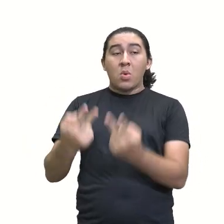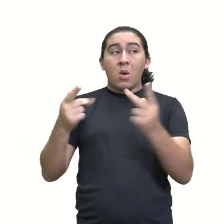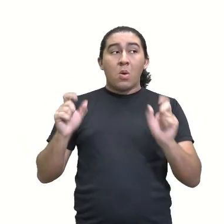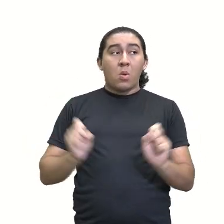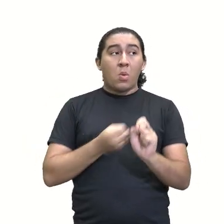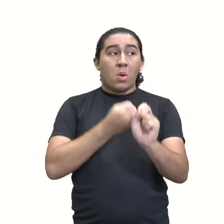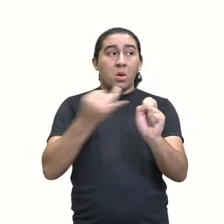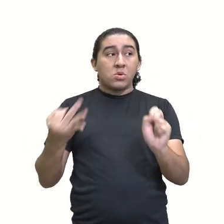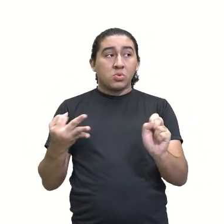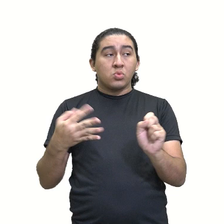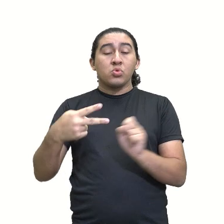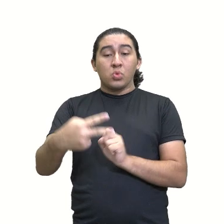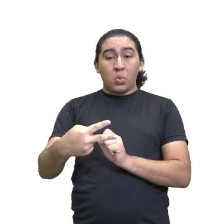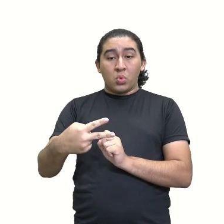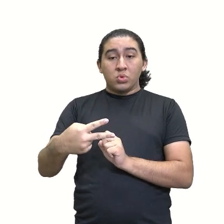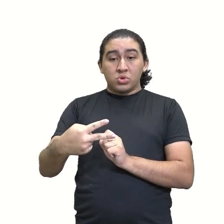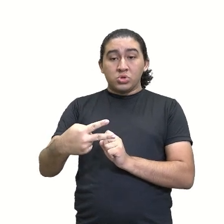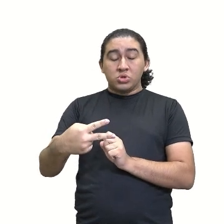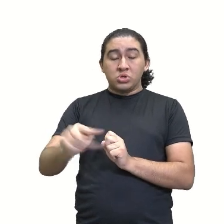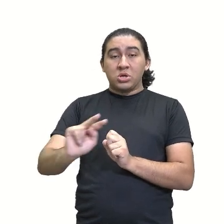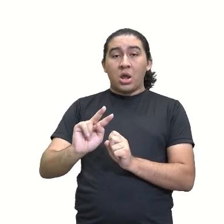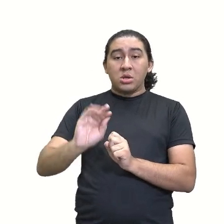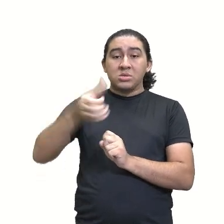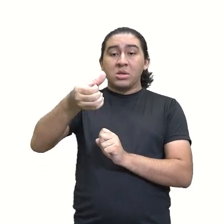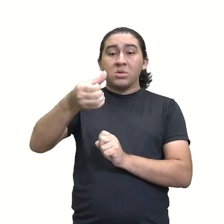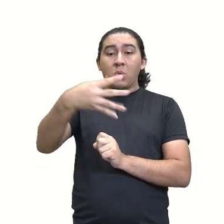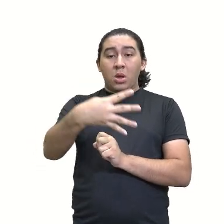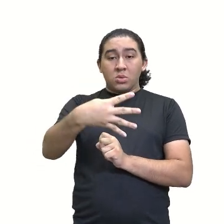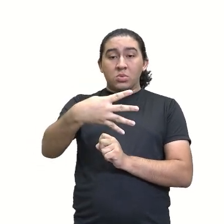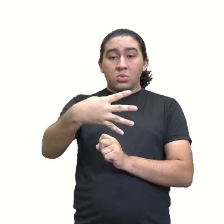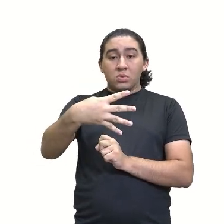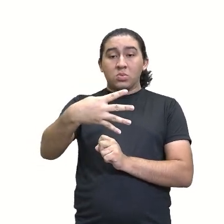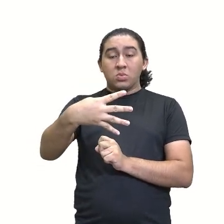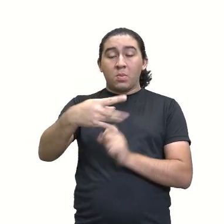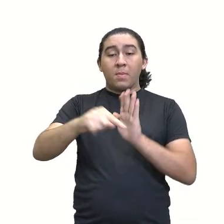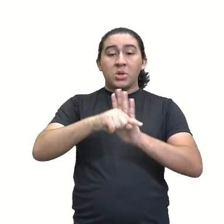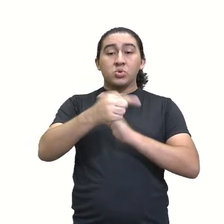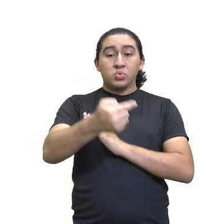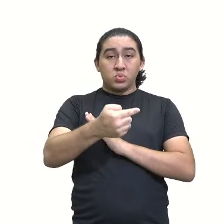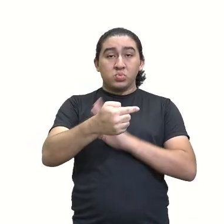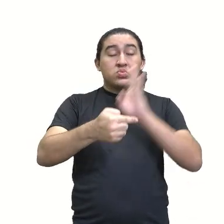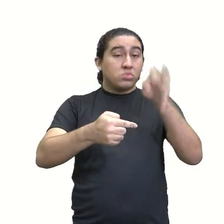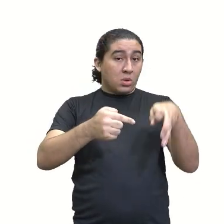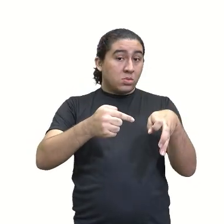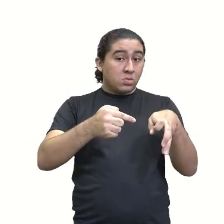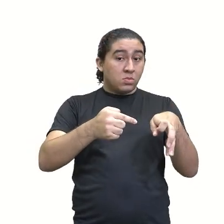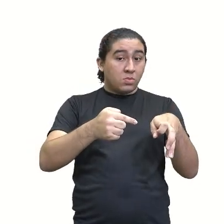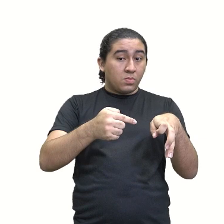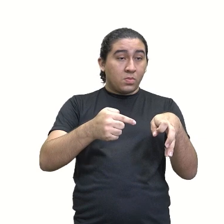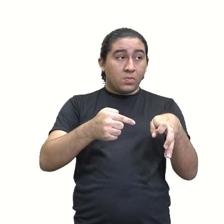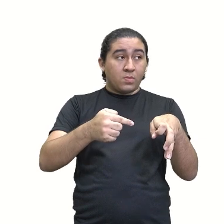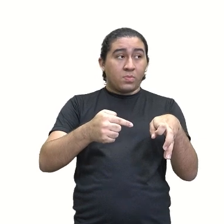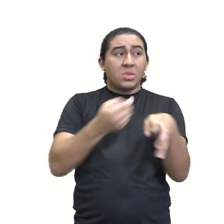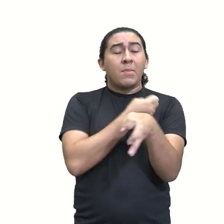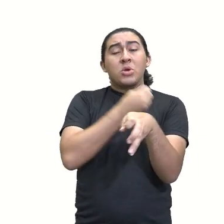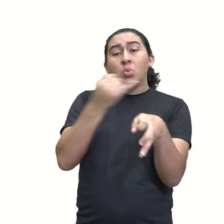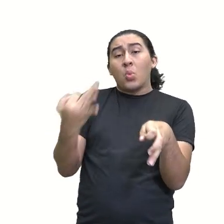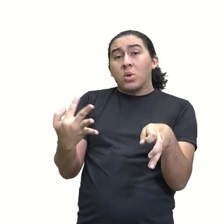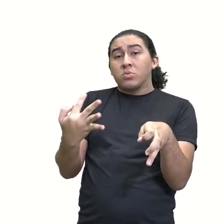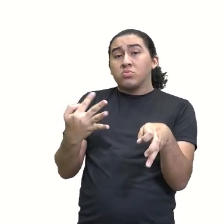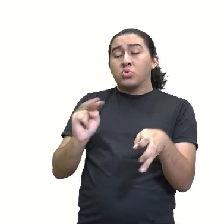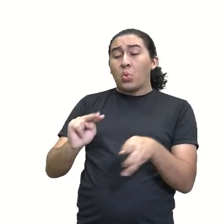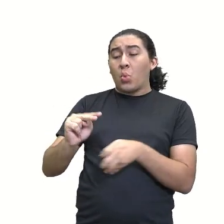a 2 elevado a 64 menos 1. Quanto que é